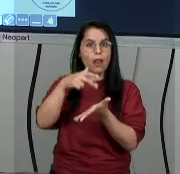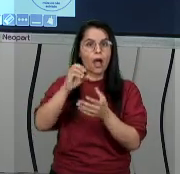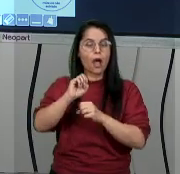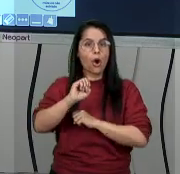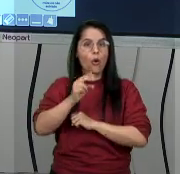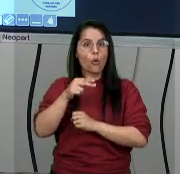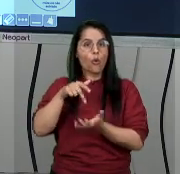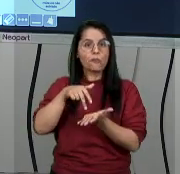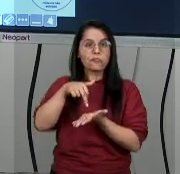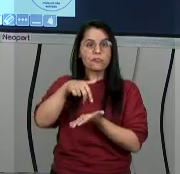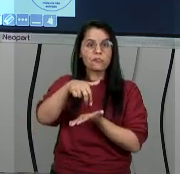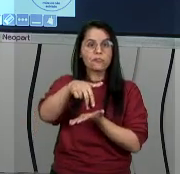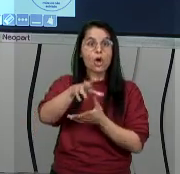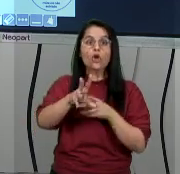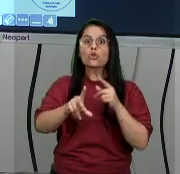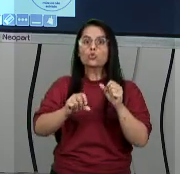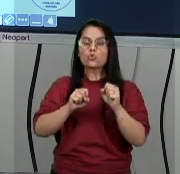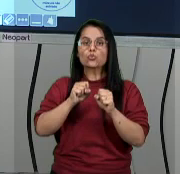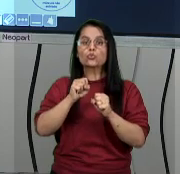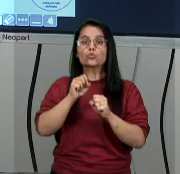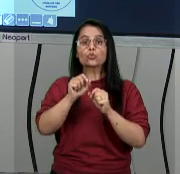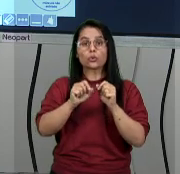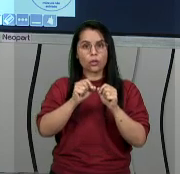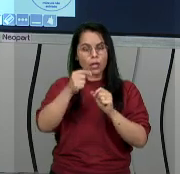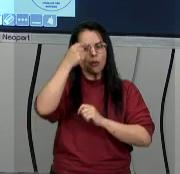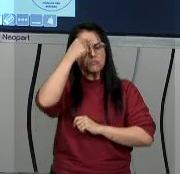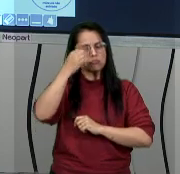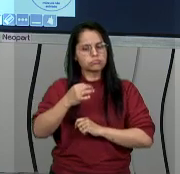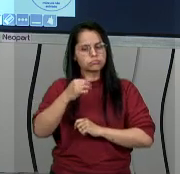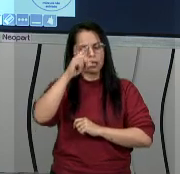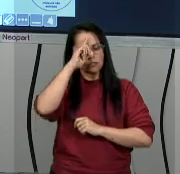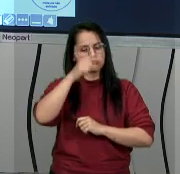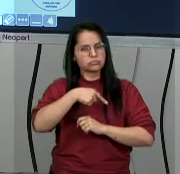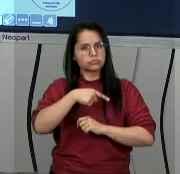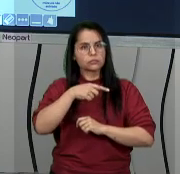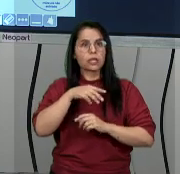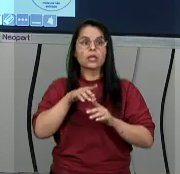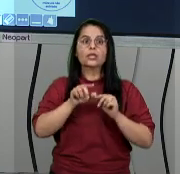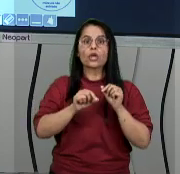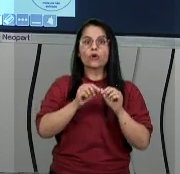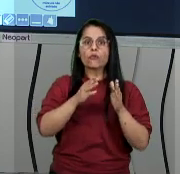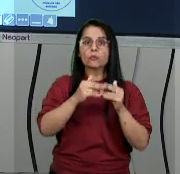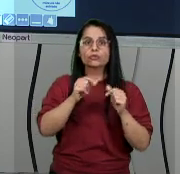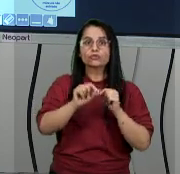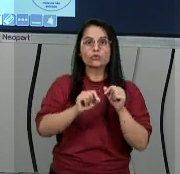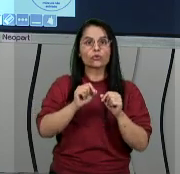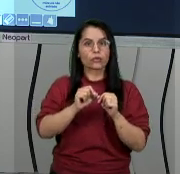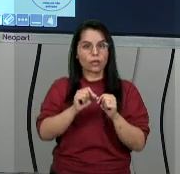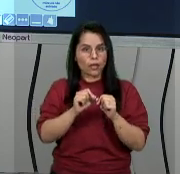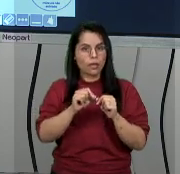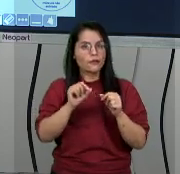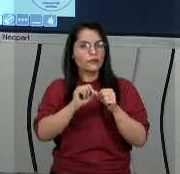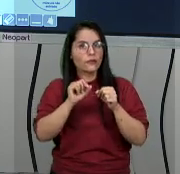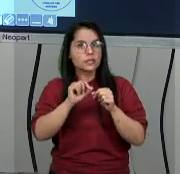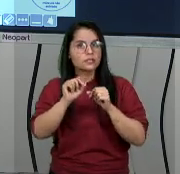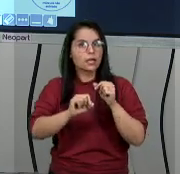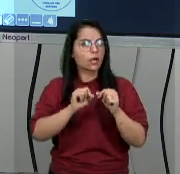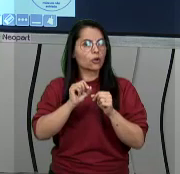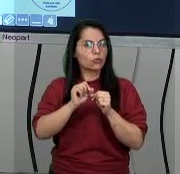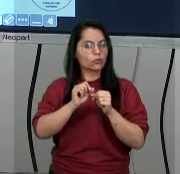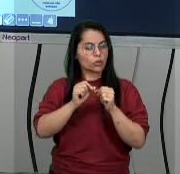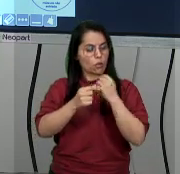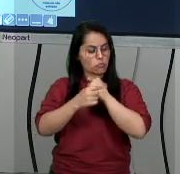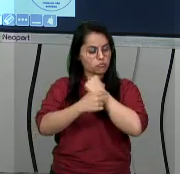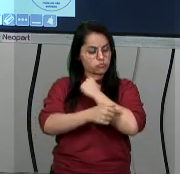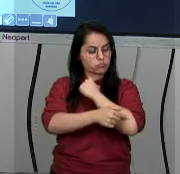andar, tudo isso é um movimento consciente e voluntário. E quem vai realizá-lo é a nossa